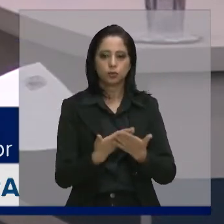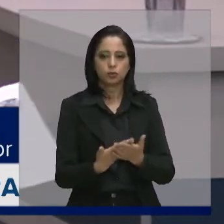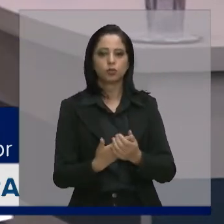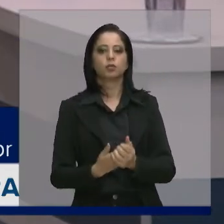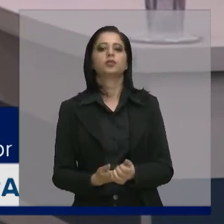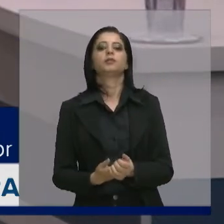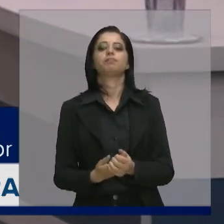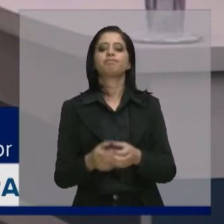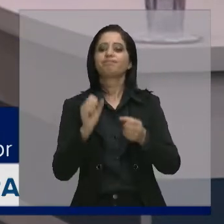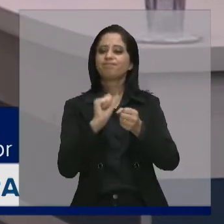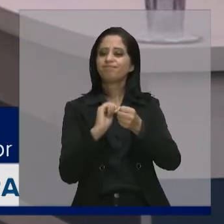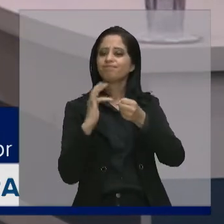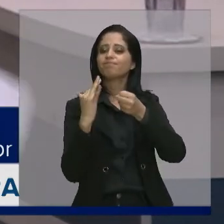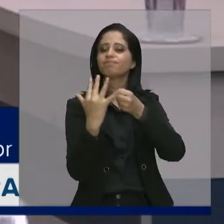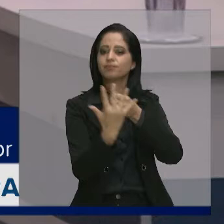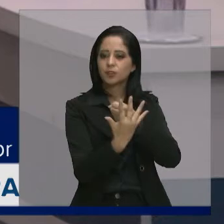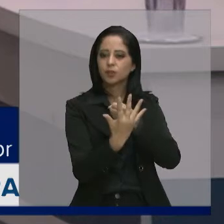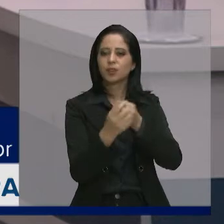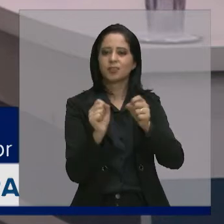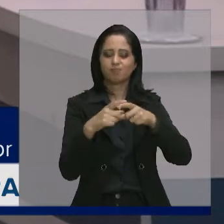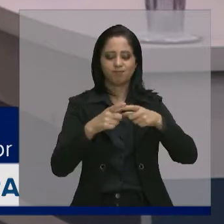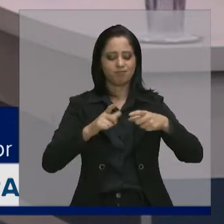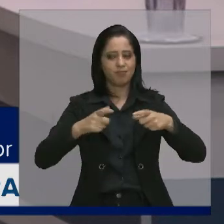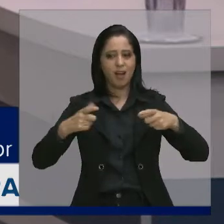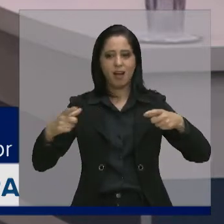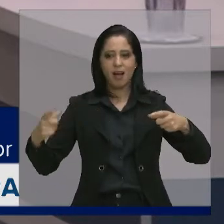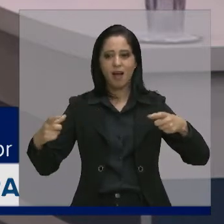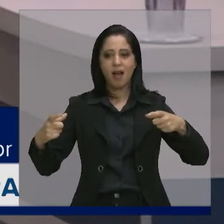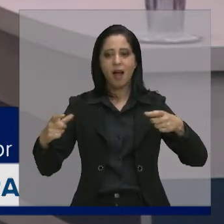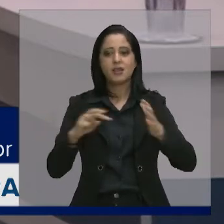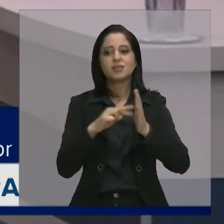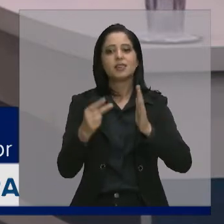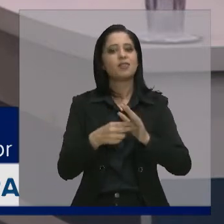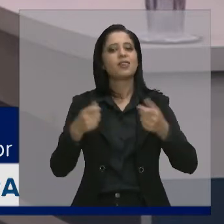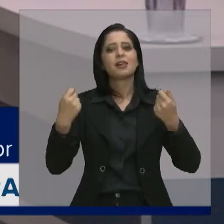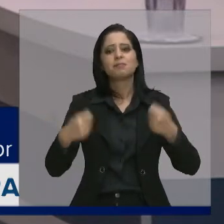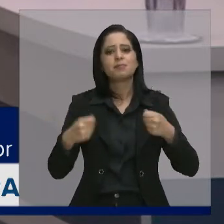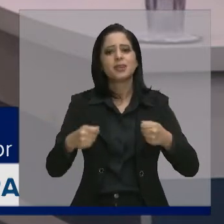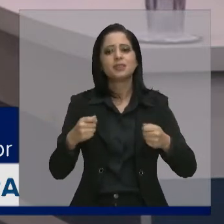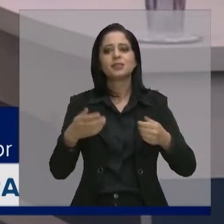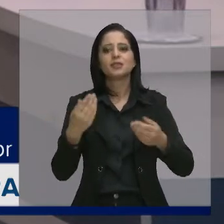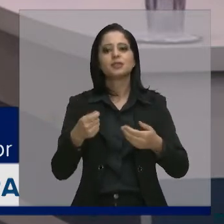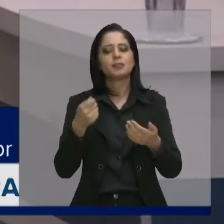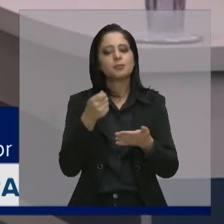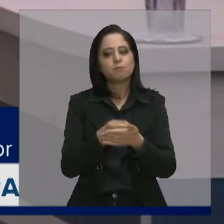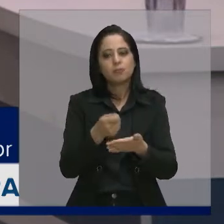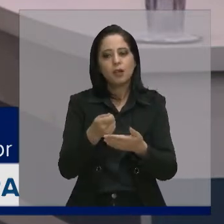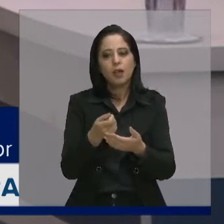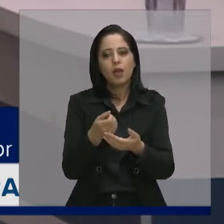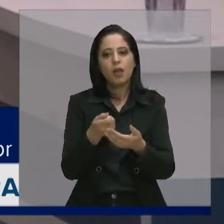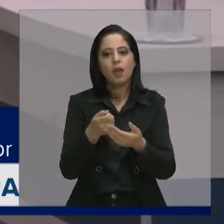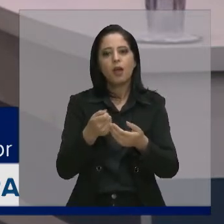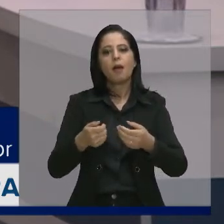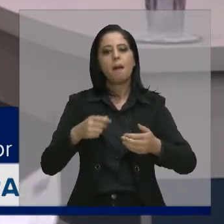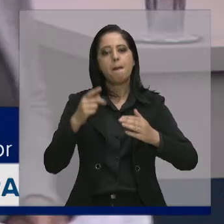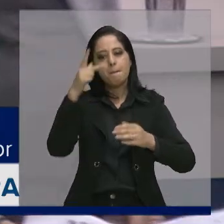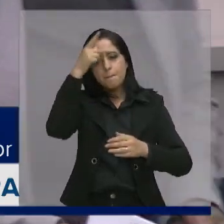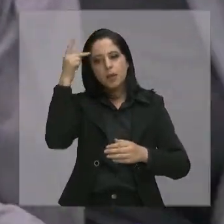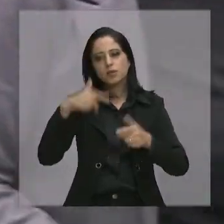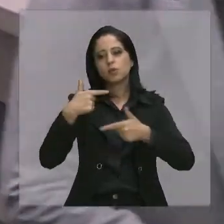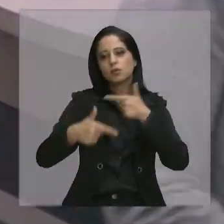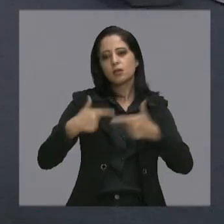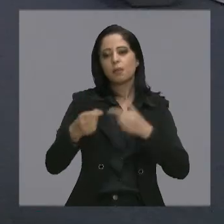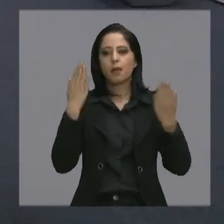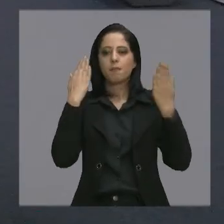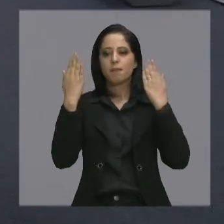Devido à pandemia, aumentou a necessidade desses profissionais, então eu peço também a votação dos colegas vereadores.